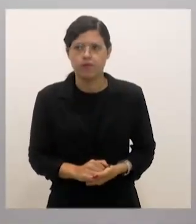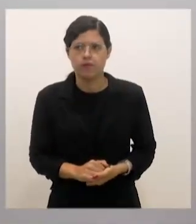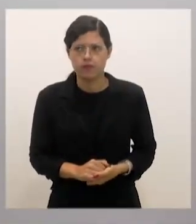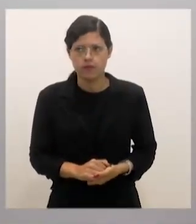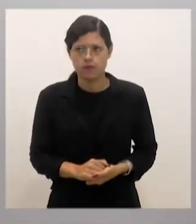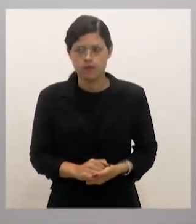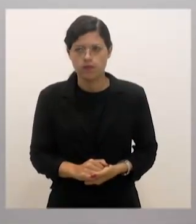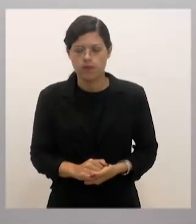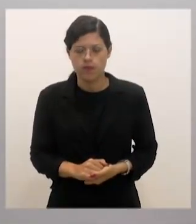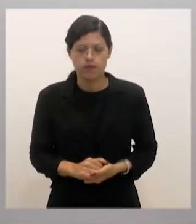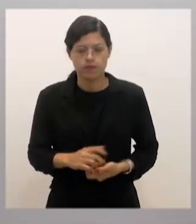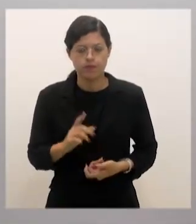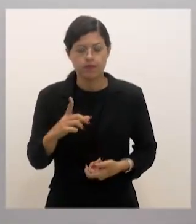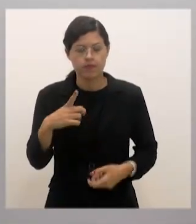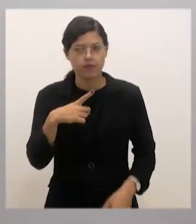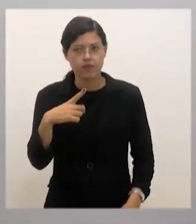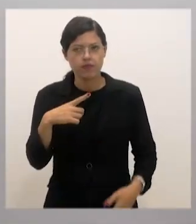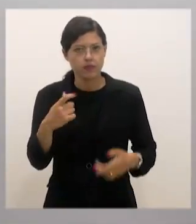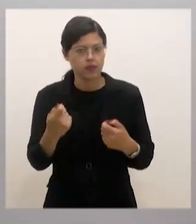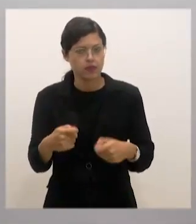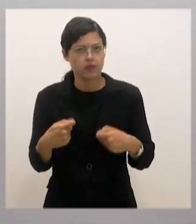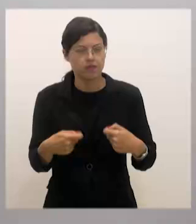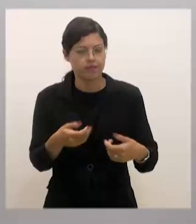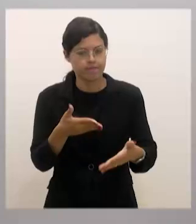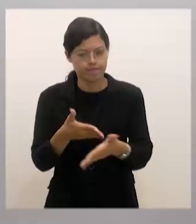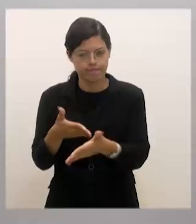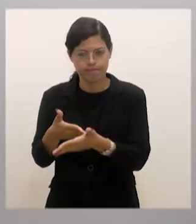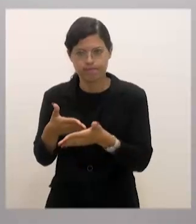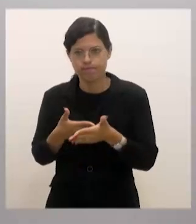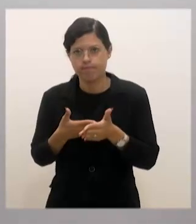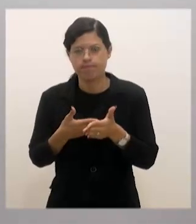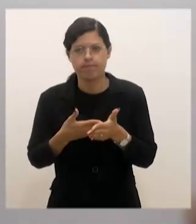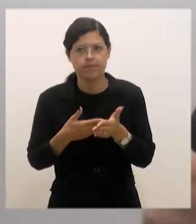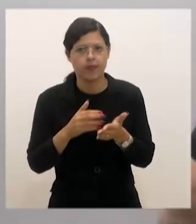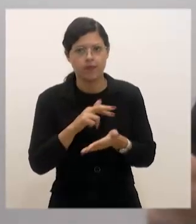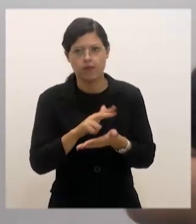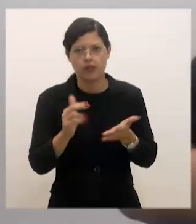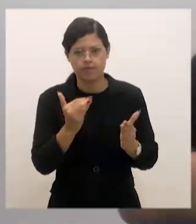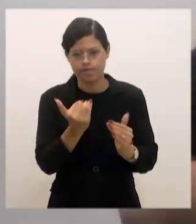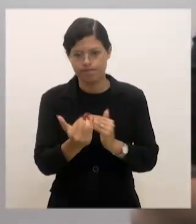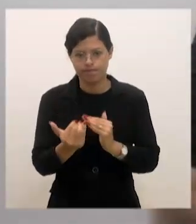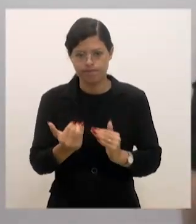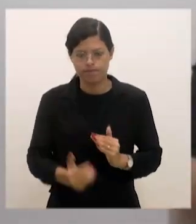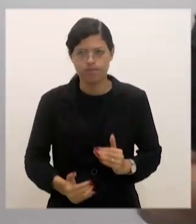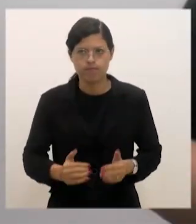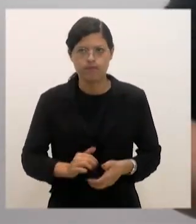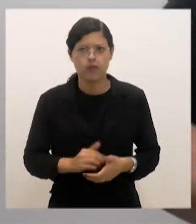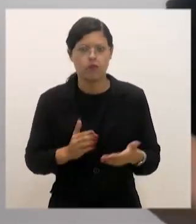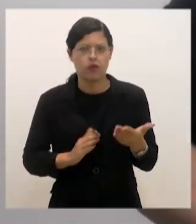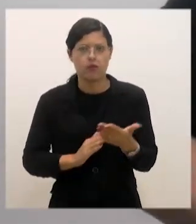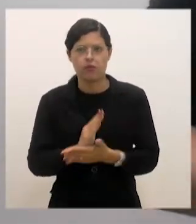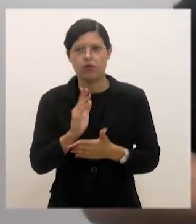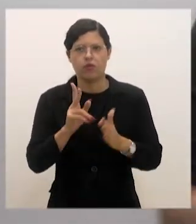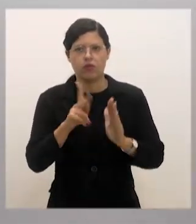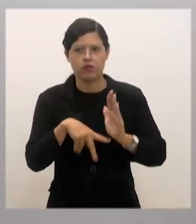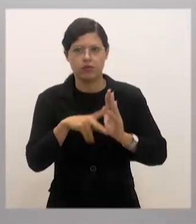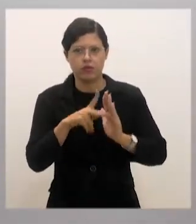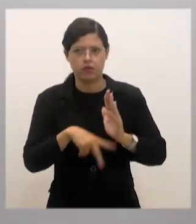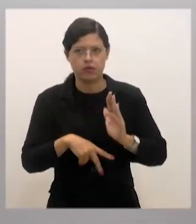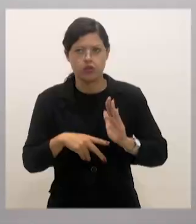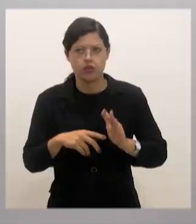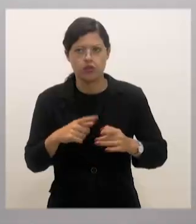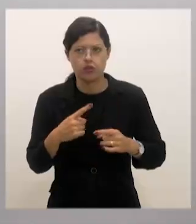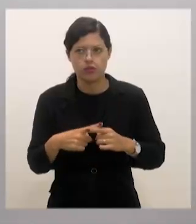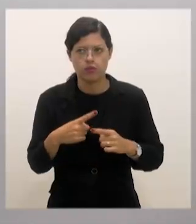E tivemos que enfrentar muitas contradições para aprovar esse projeto,